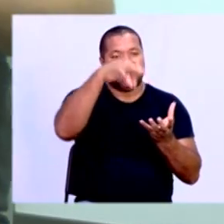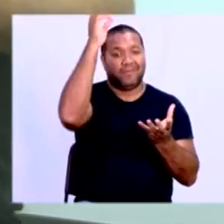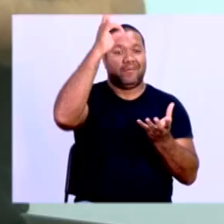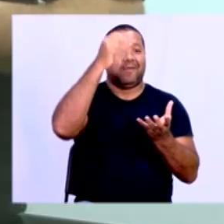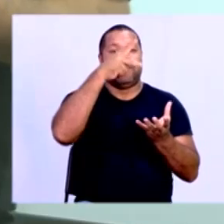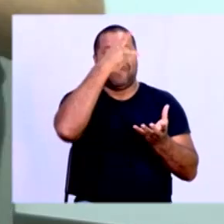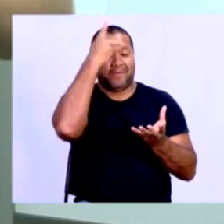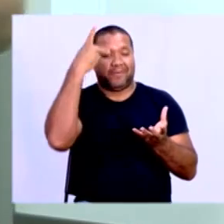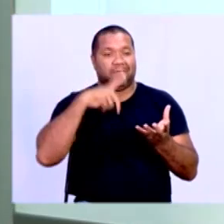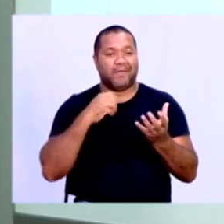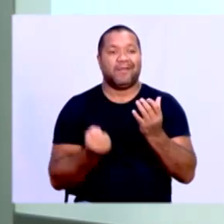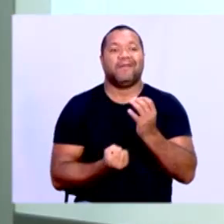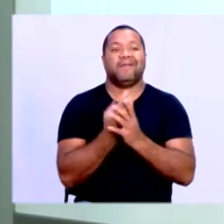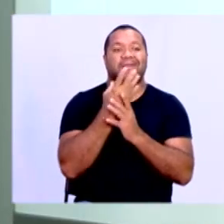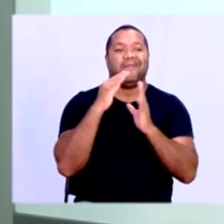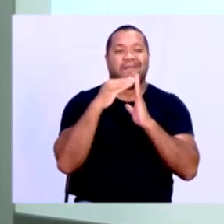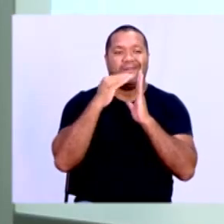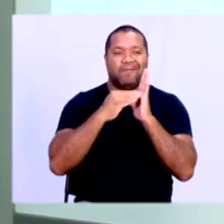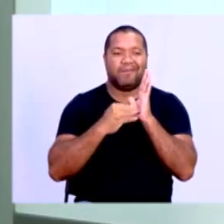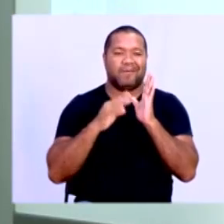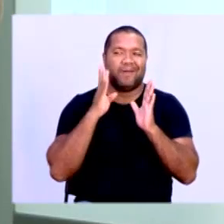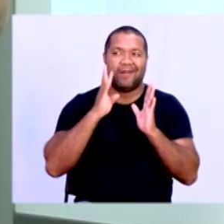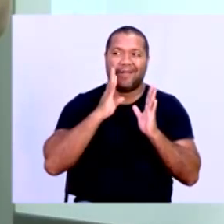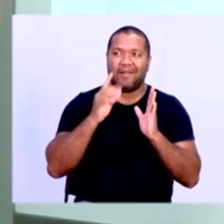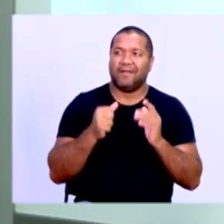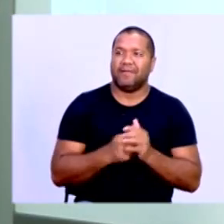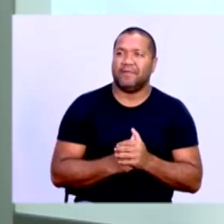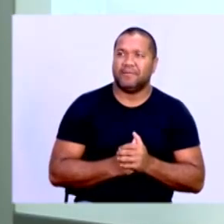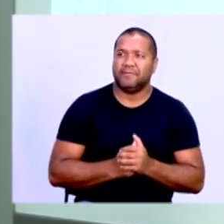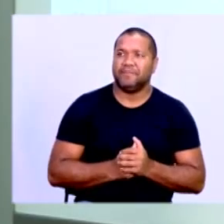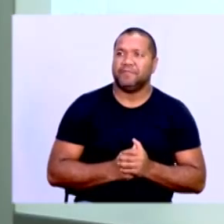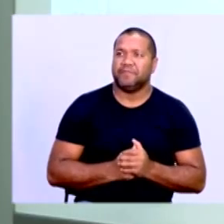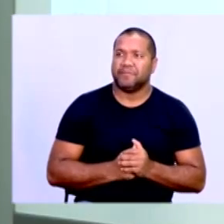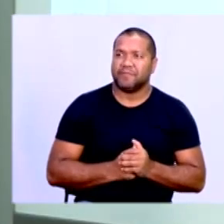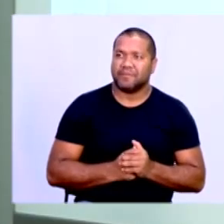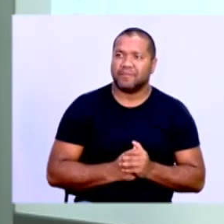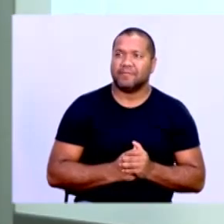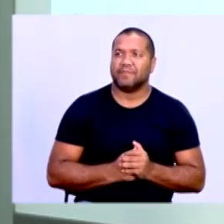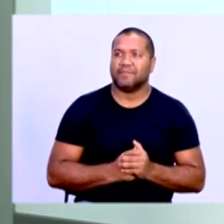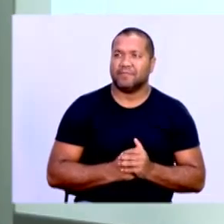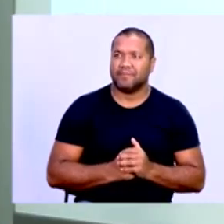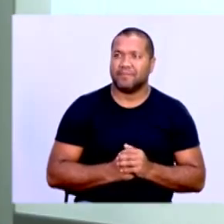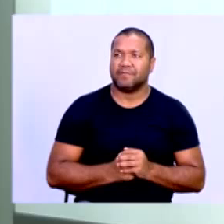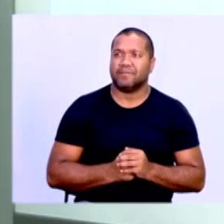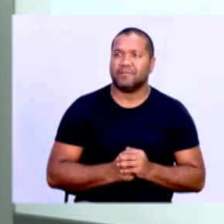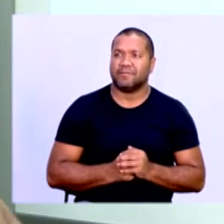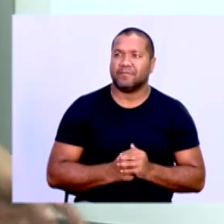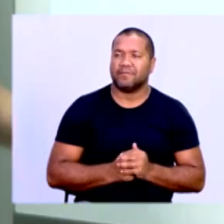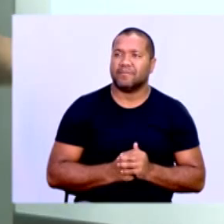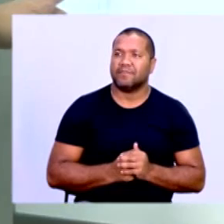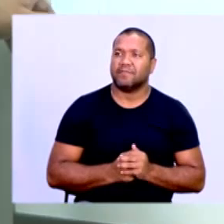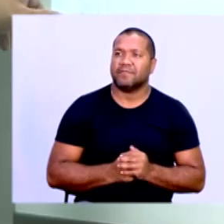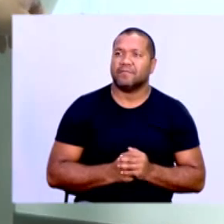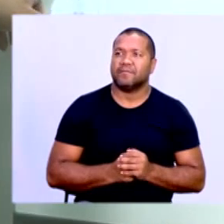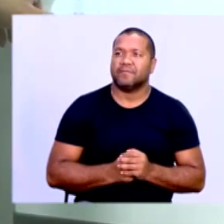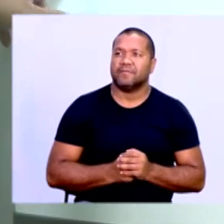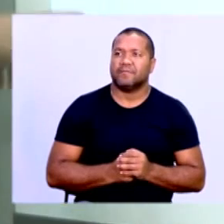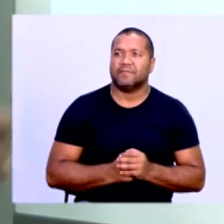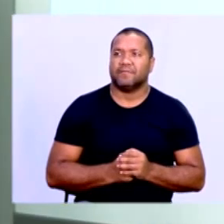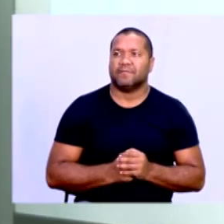é legal vocês assistirem esse filme para criar essa vontade de criar, né? De ser criativo.